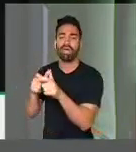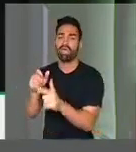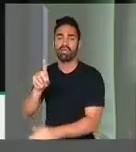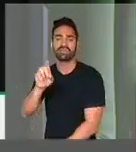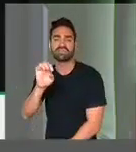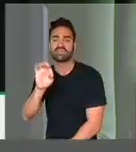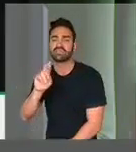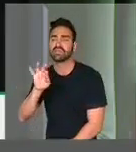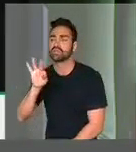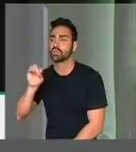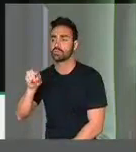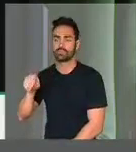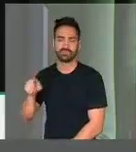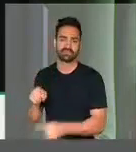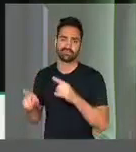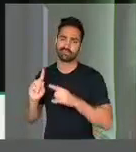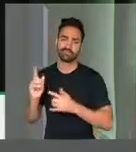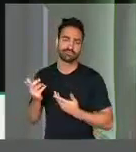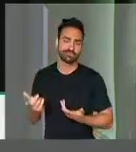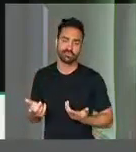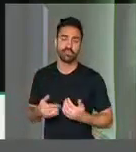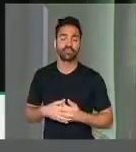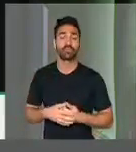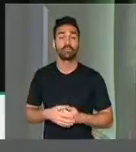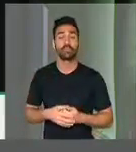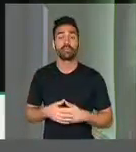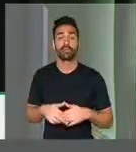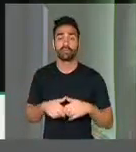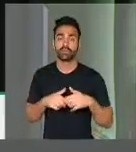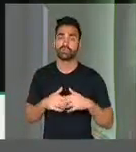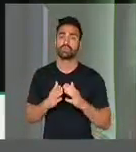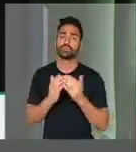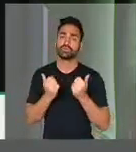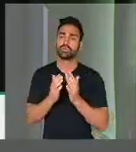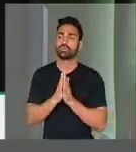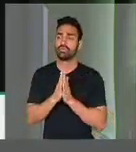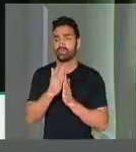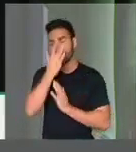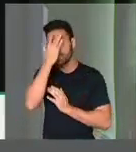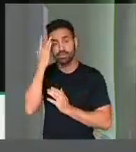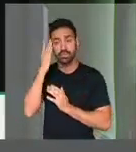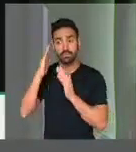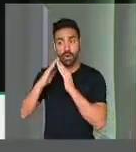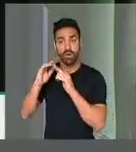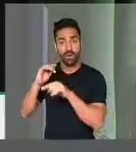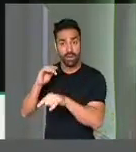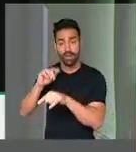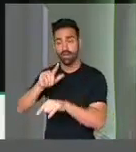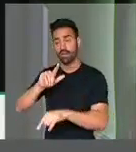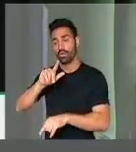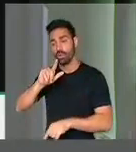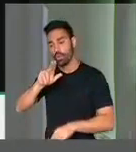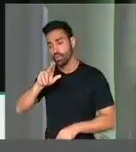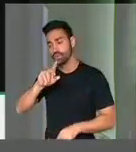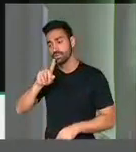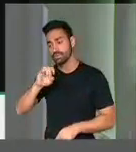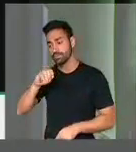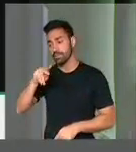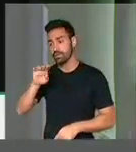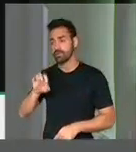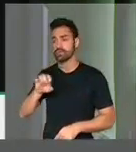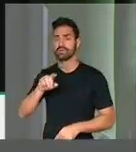Para finalizar, senhor presidente, eu peço a compreensão que essa realidade, as pessoas que moram ali no distrito de Luzimangues